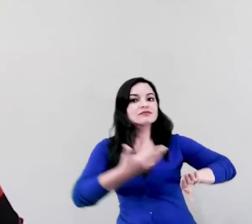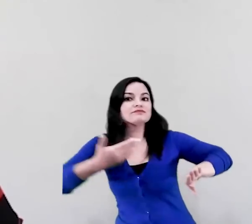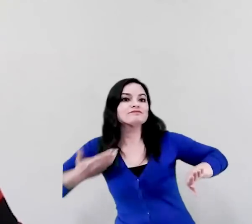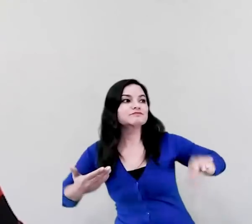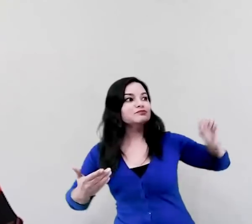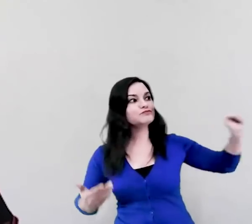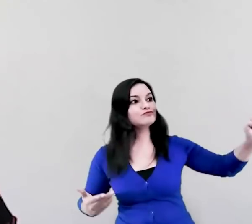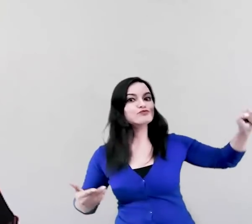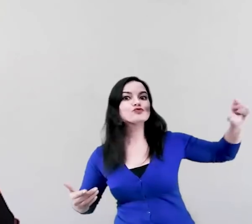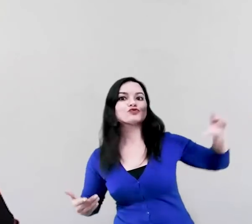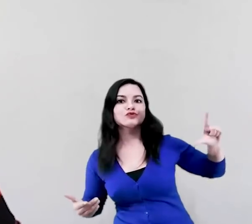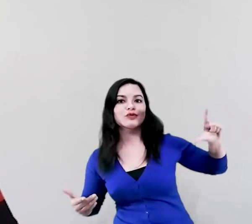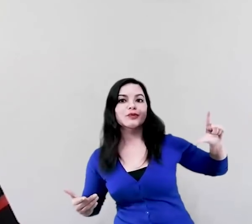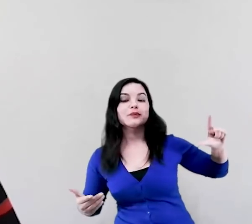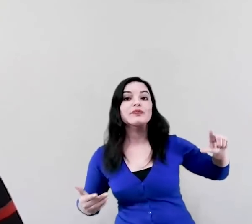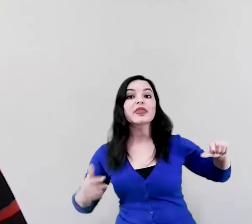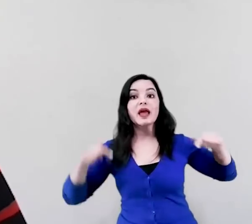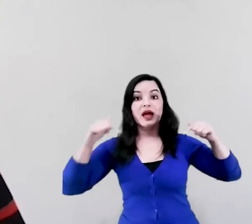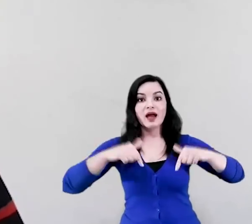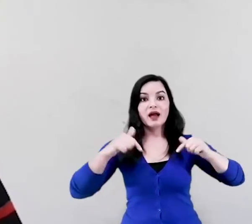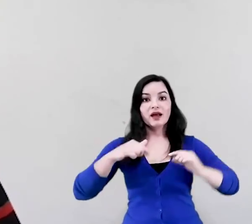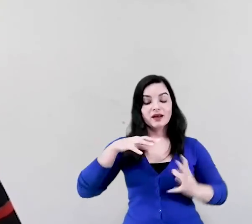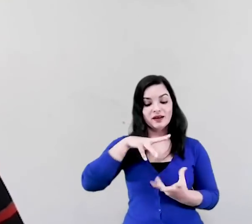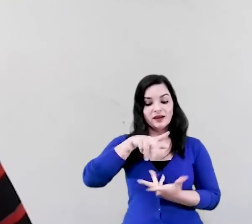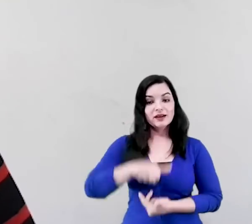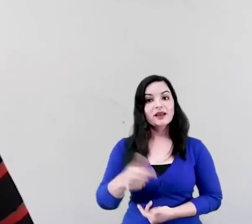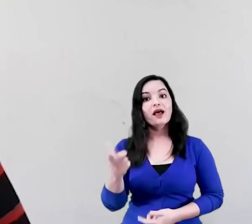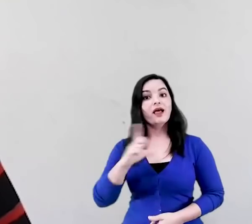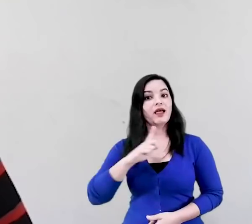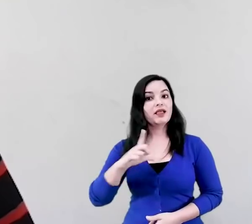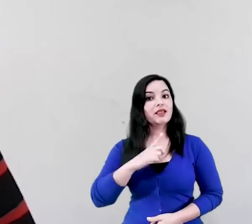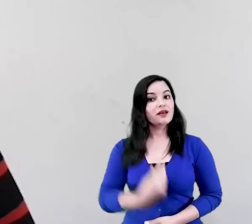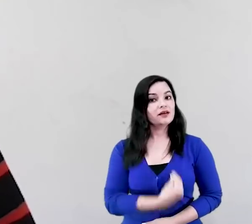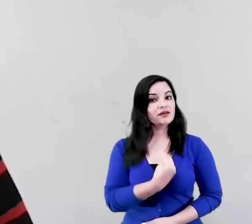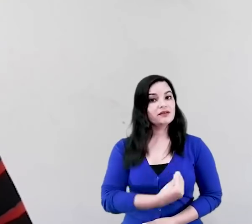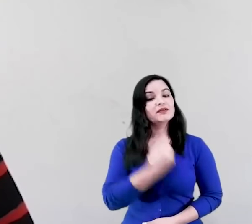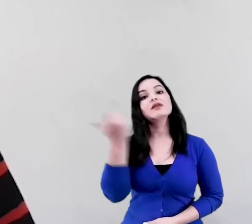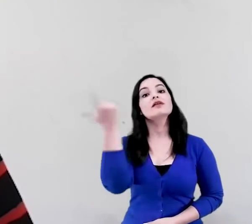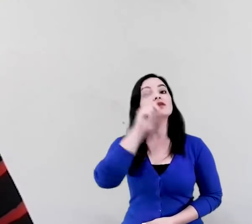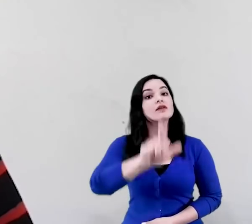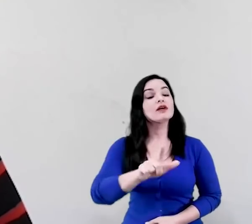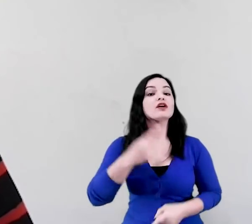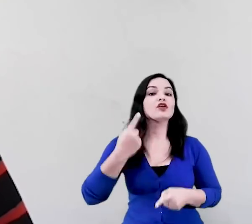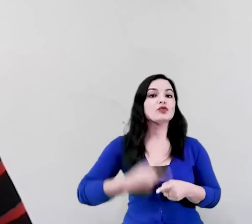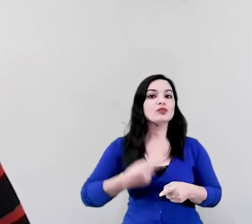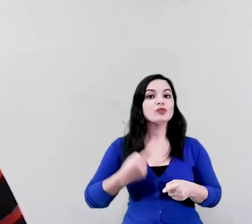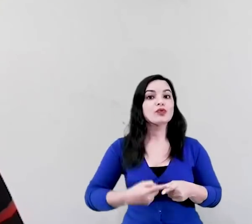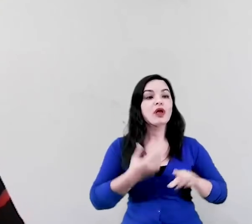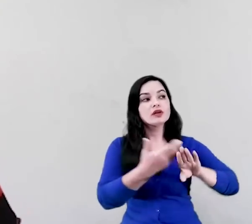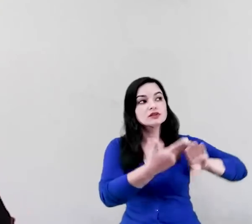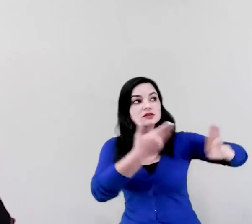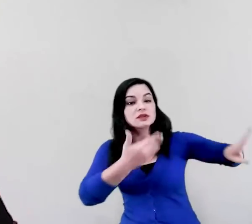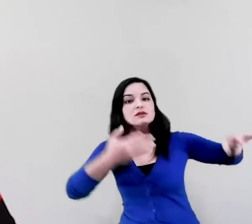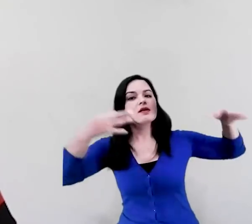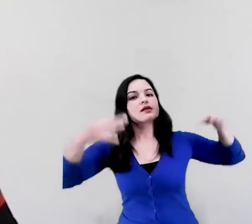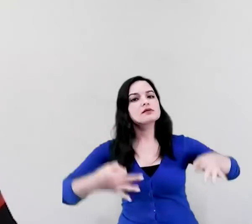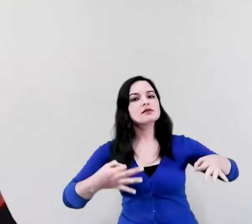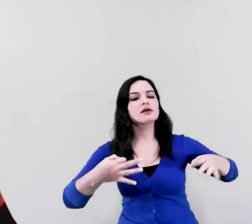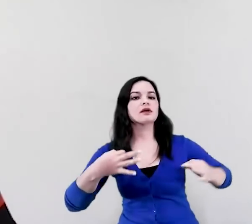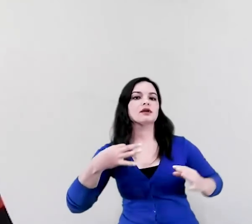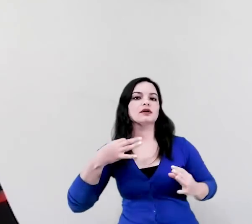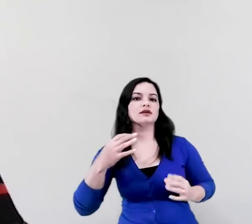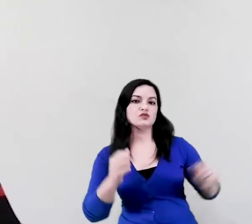faz com que nós tenhamos condições essenciais e adequadas para o desenvolvimento da vida. Existem